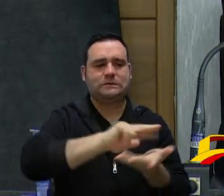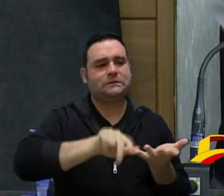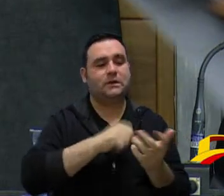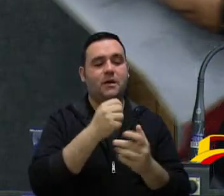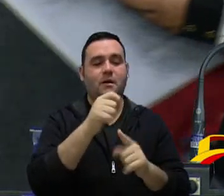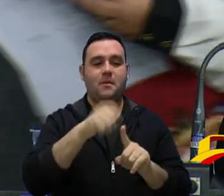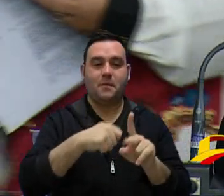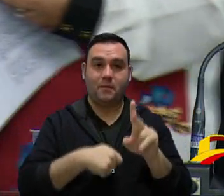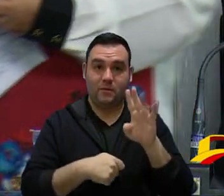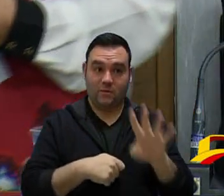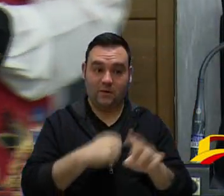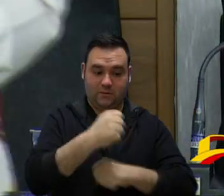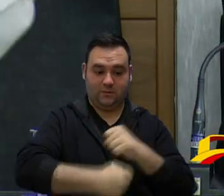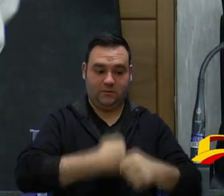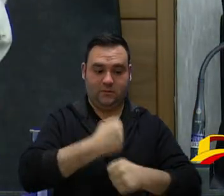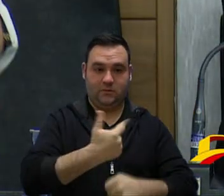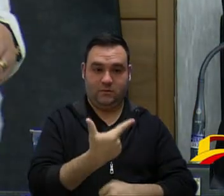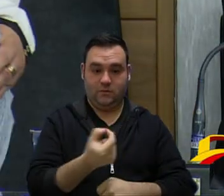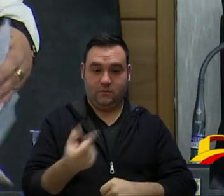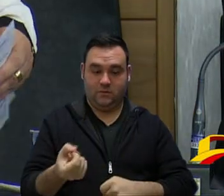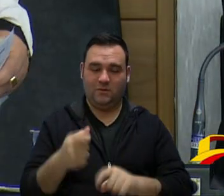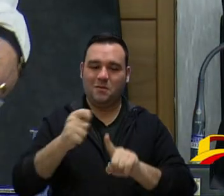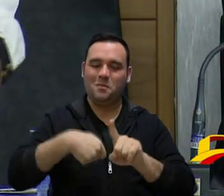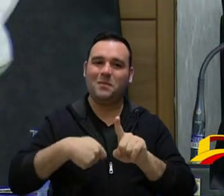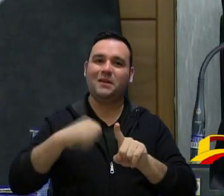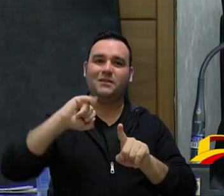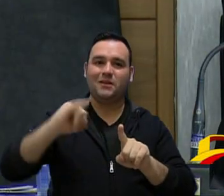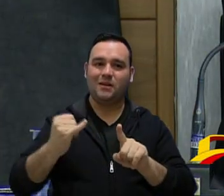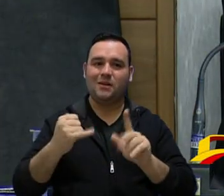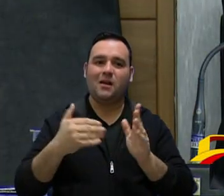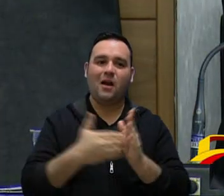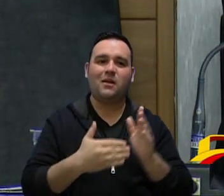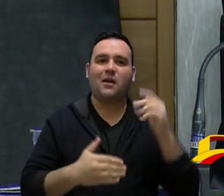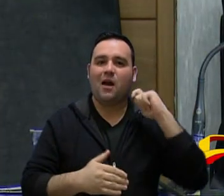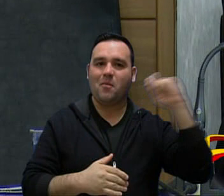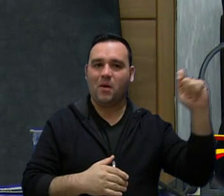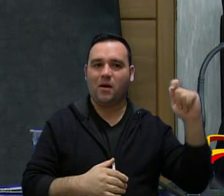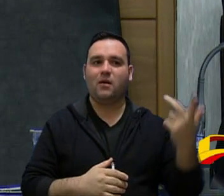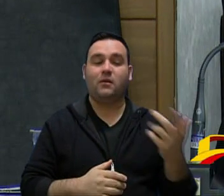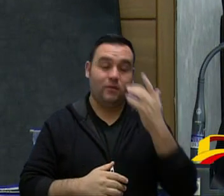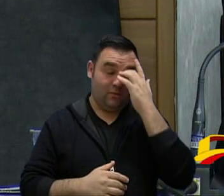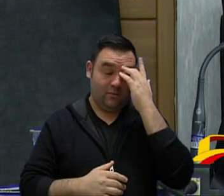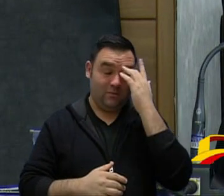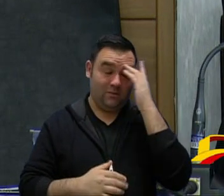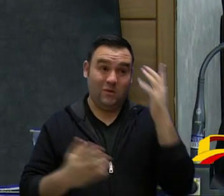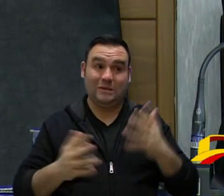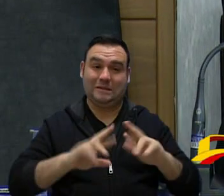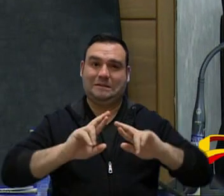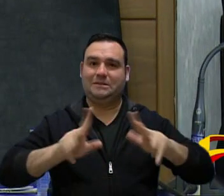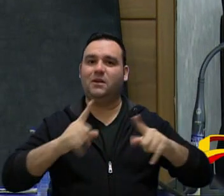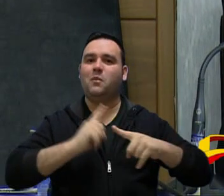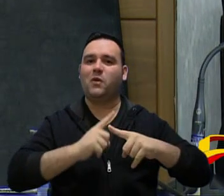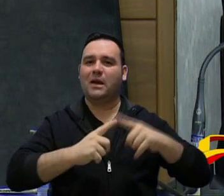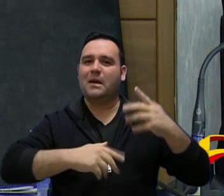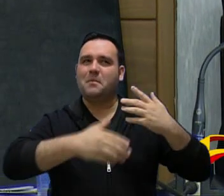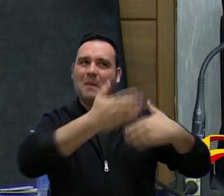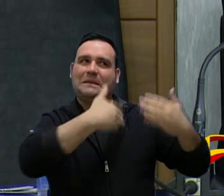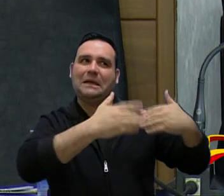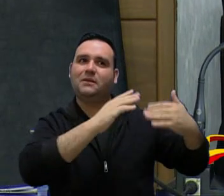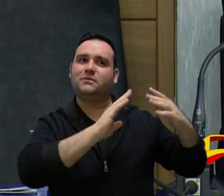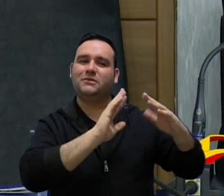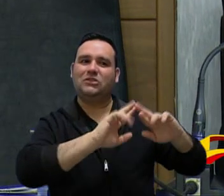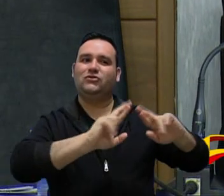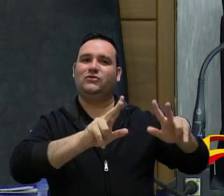quadrimestre de 2020 numa situação fora do normal das outras vezes que aqui